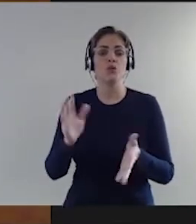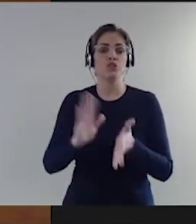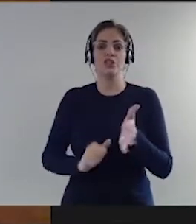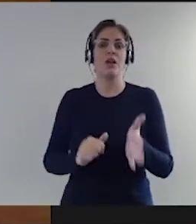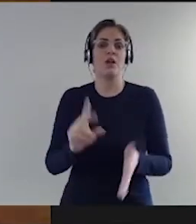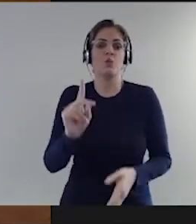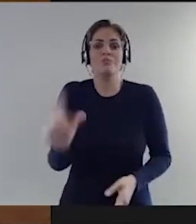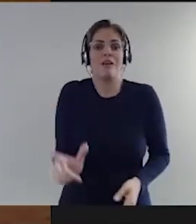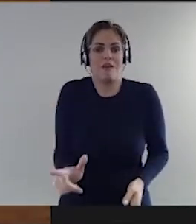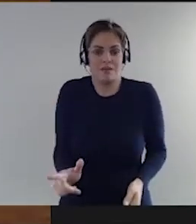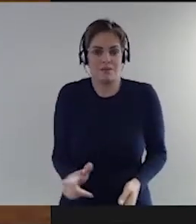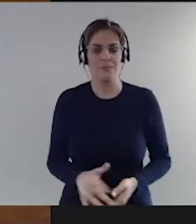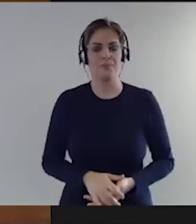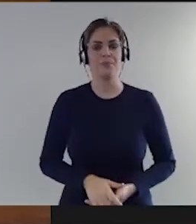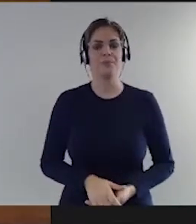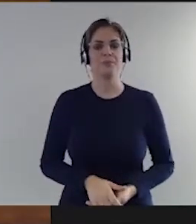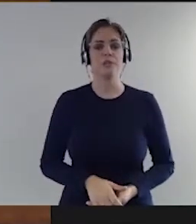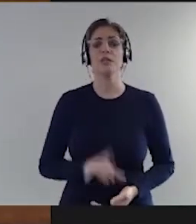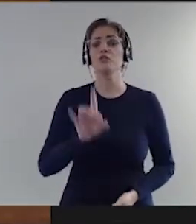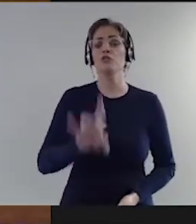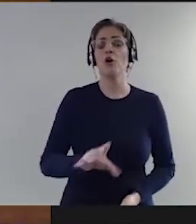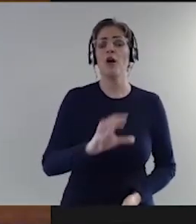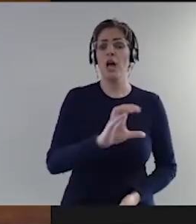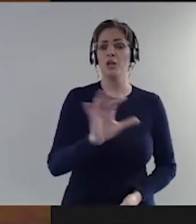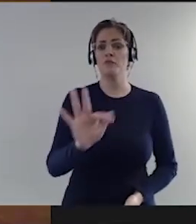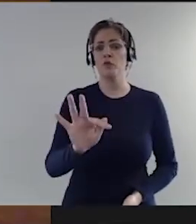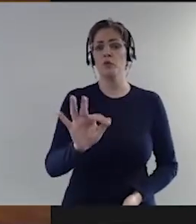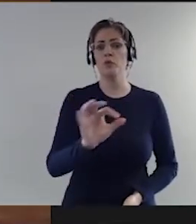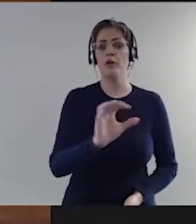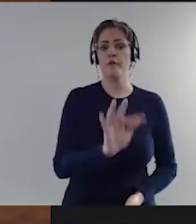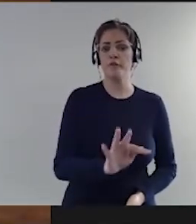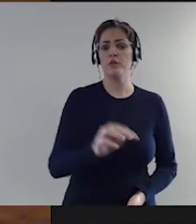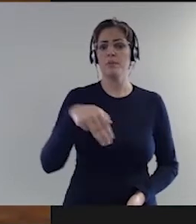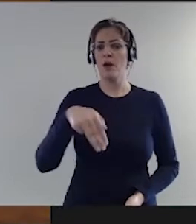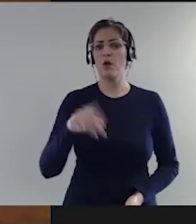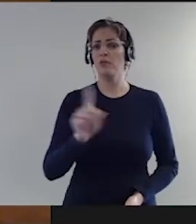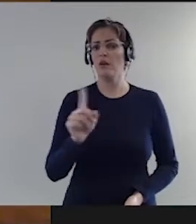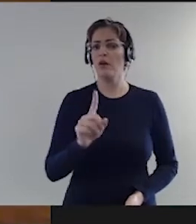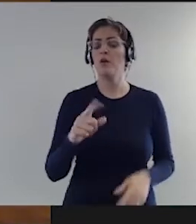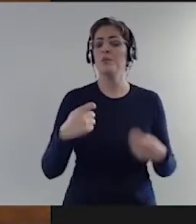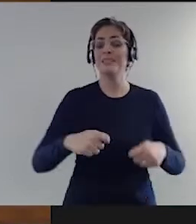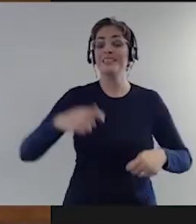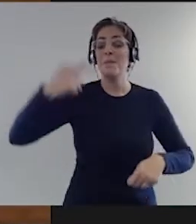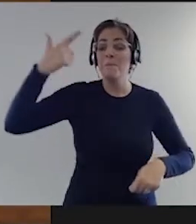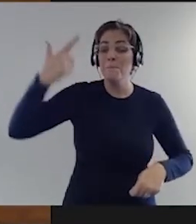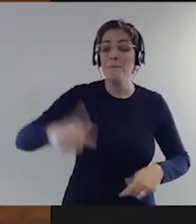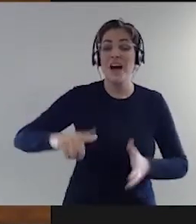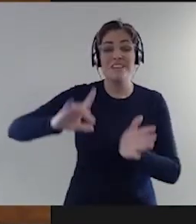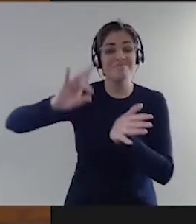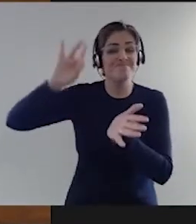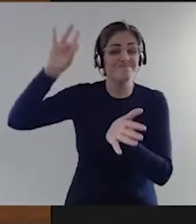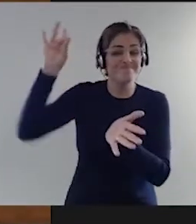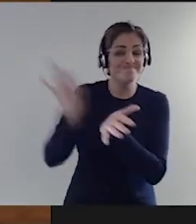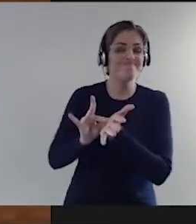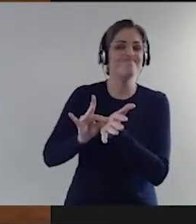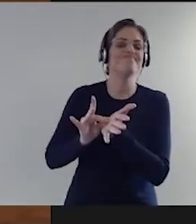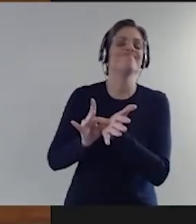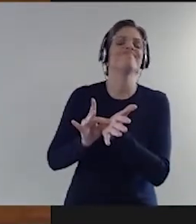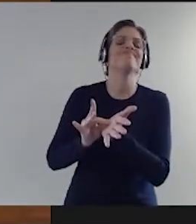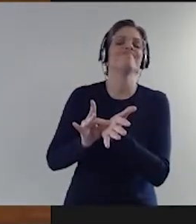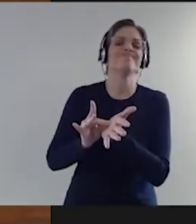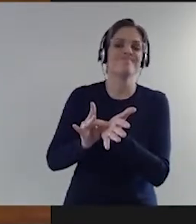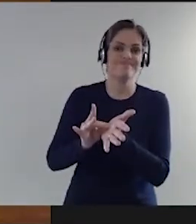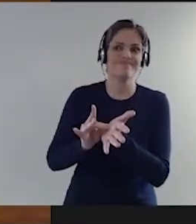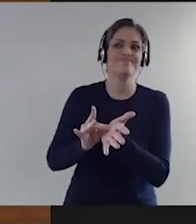basta haver o caso fortuito ou força maior. É necessário o efetivo impacto